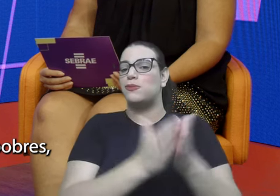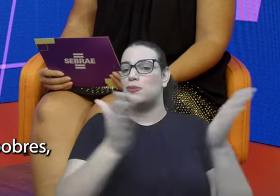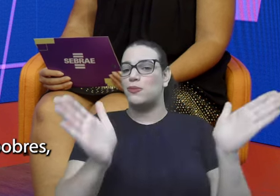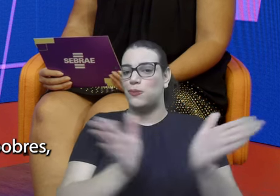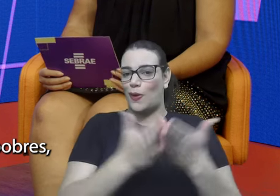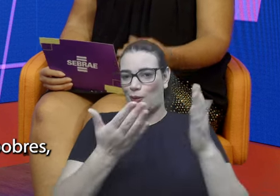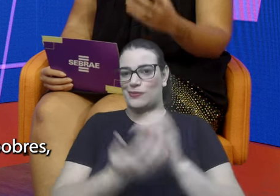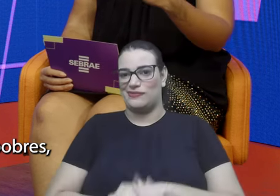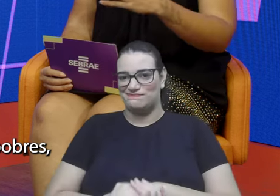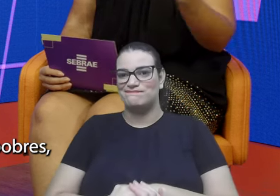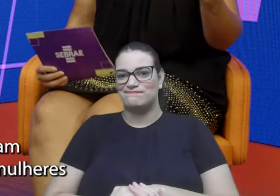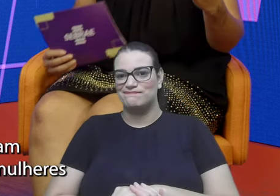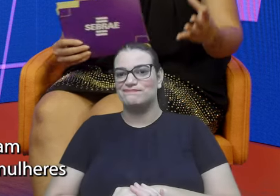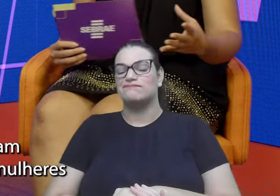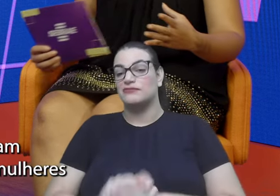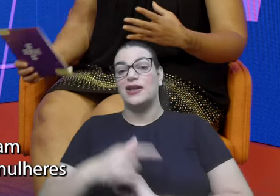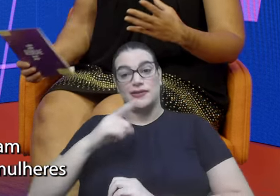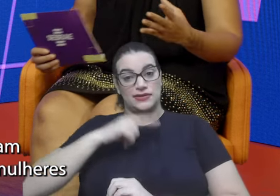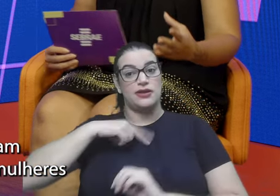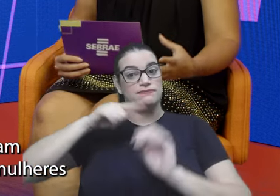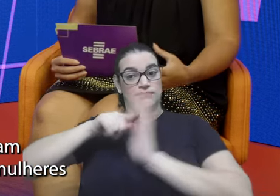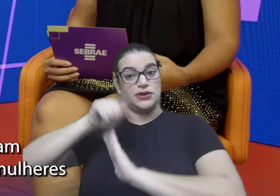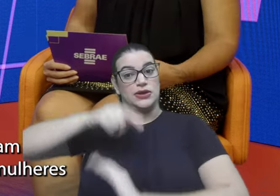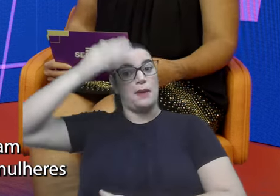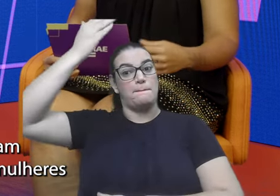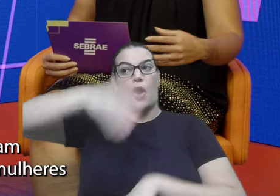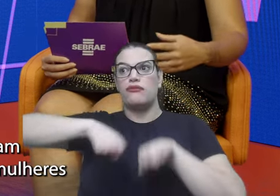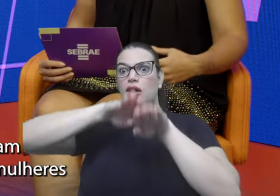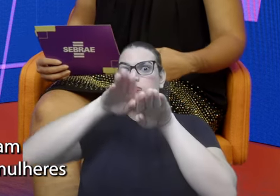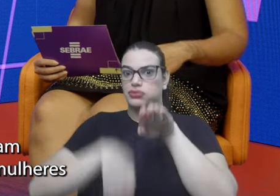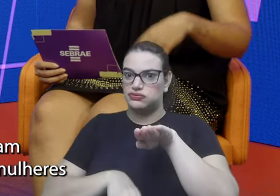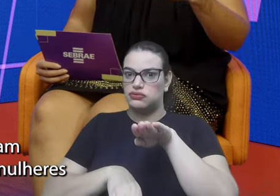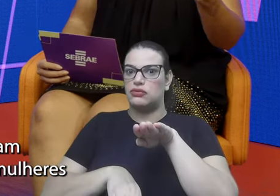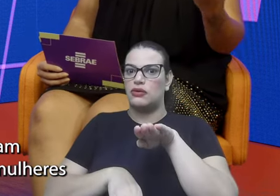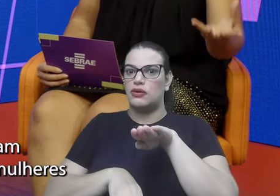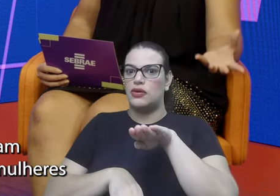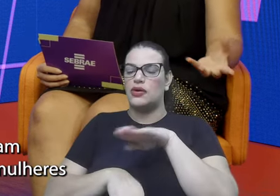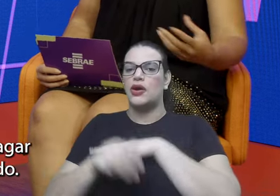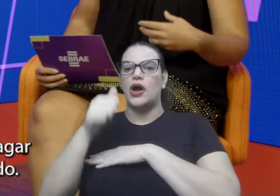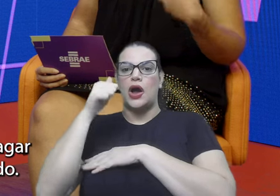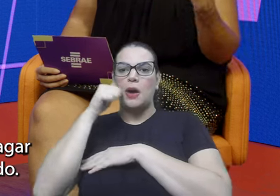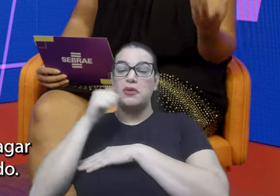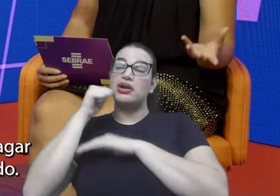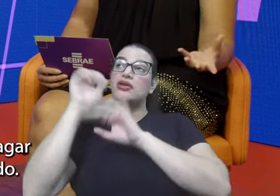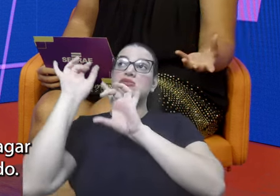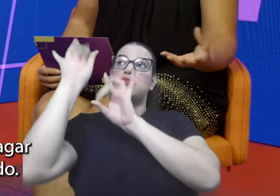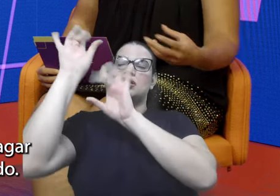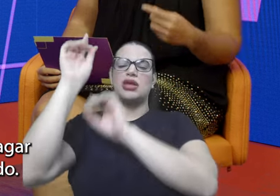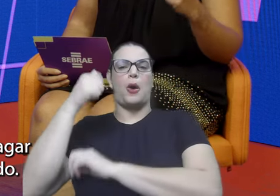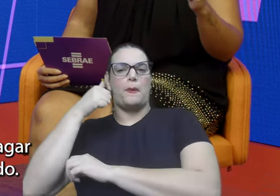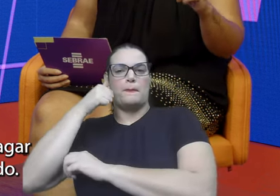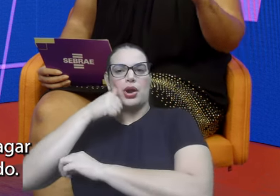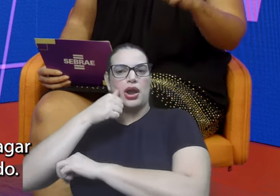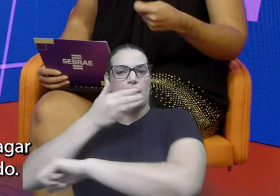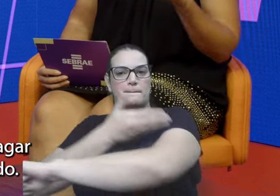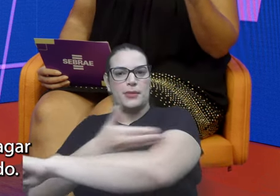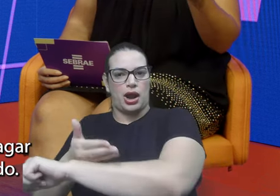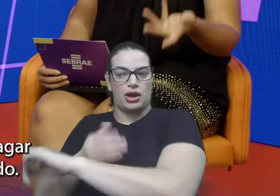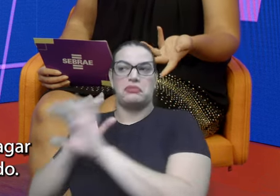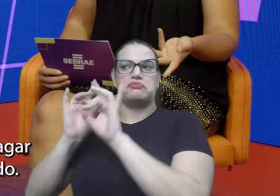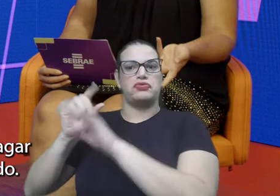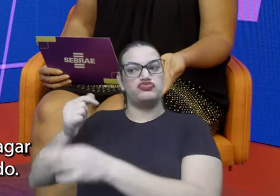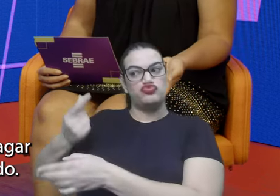e que tem tem PES que mostram essa disparidade também entre mulheres são privilegiadas e podem